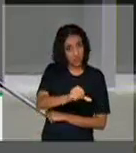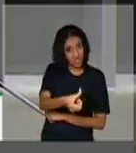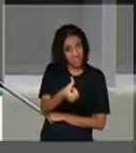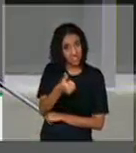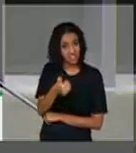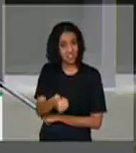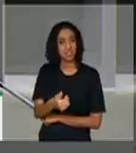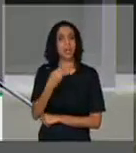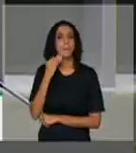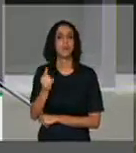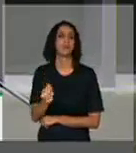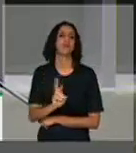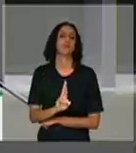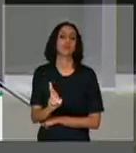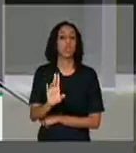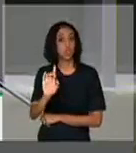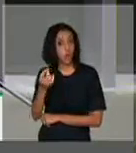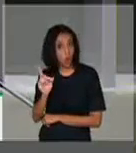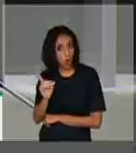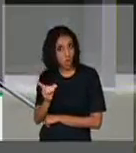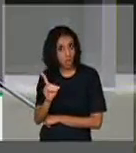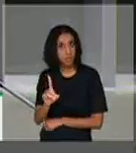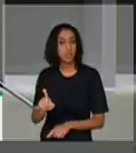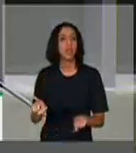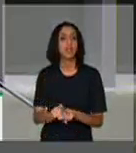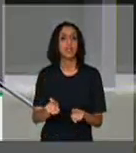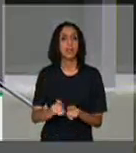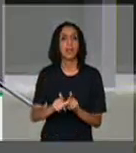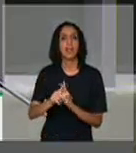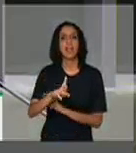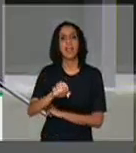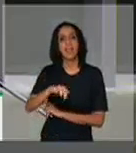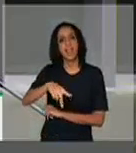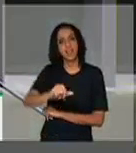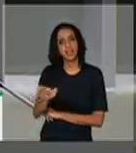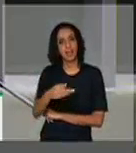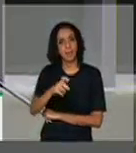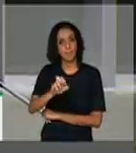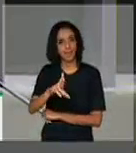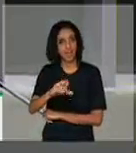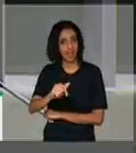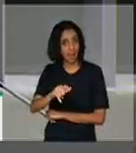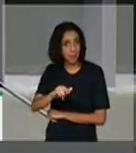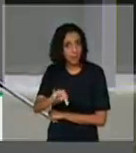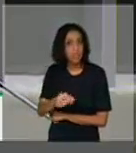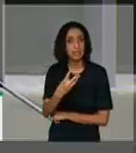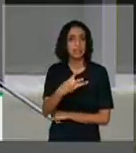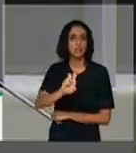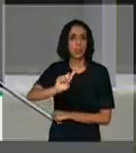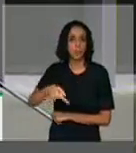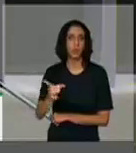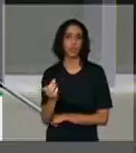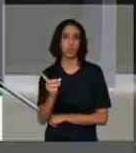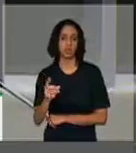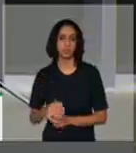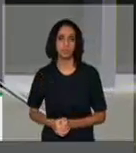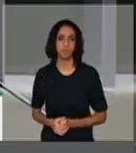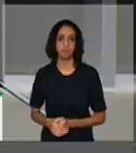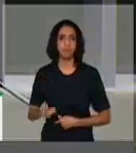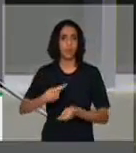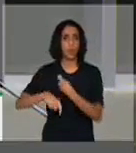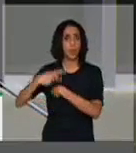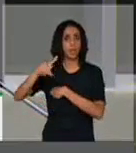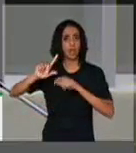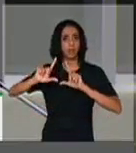de dólares e renda per capita de 35 mil dólares. A economia pujante de Israel se baseia,